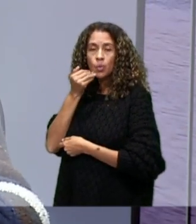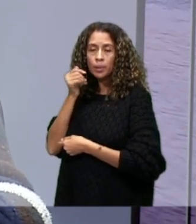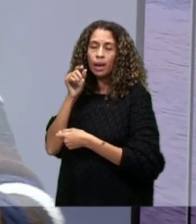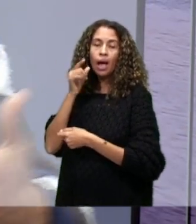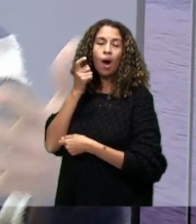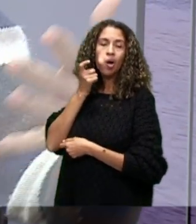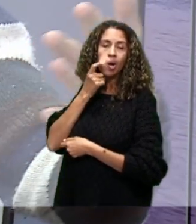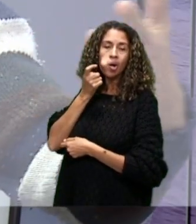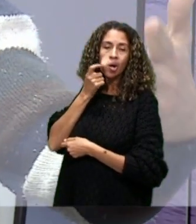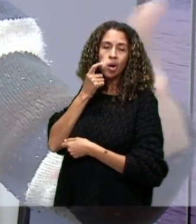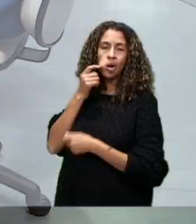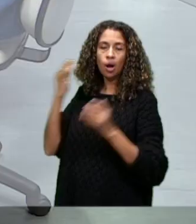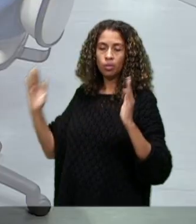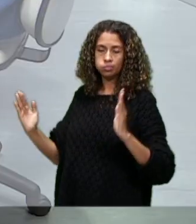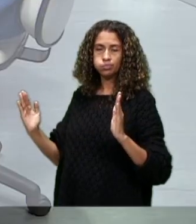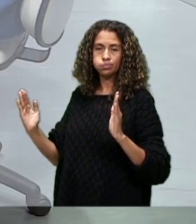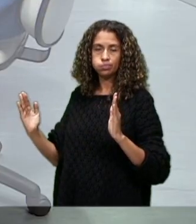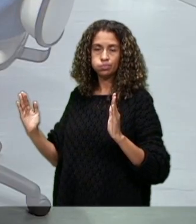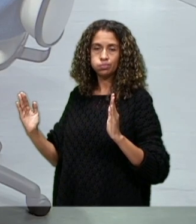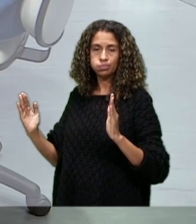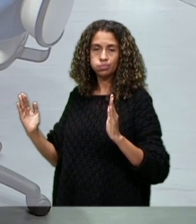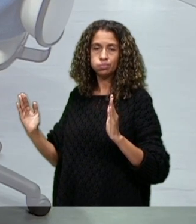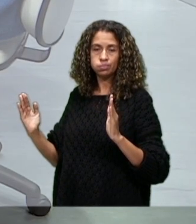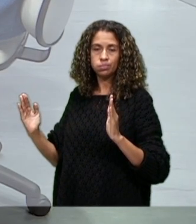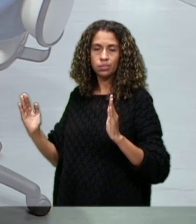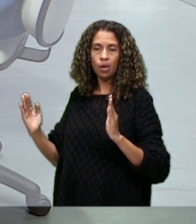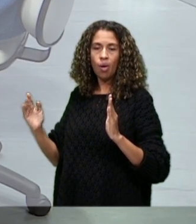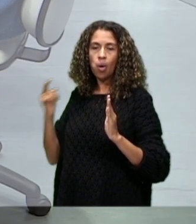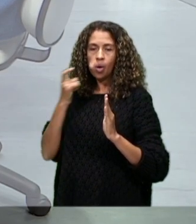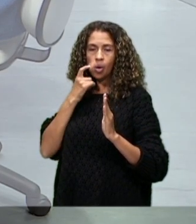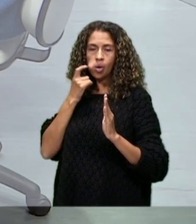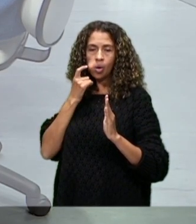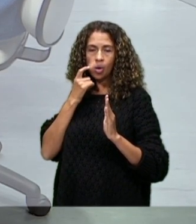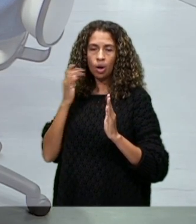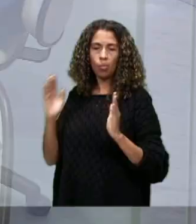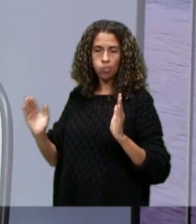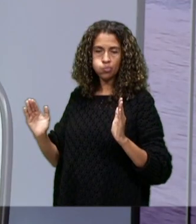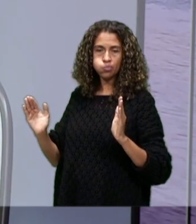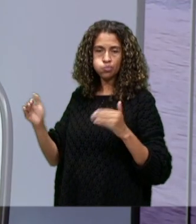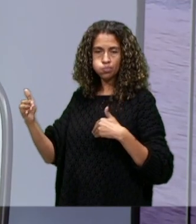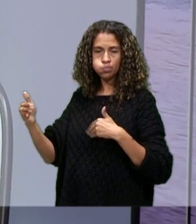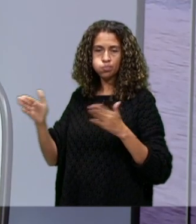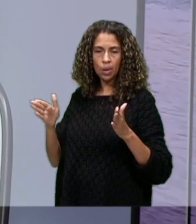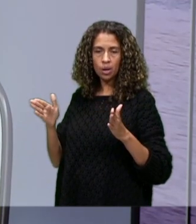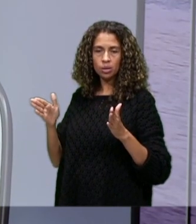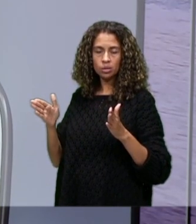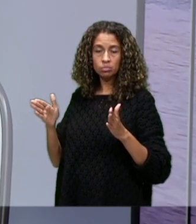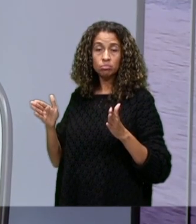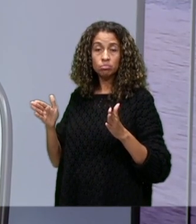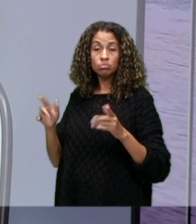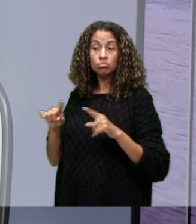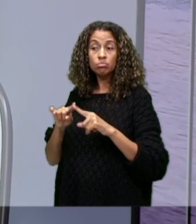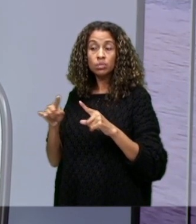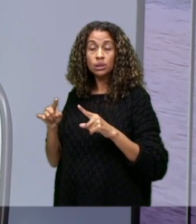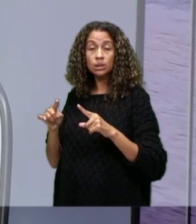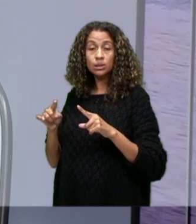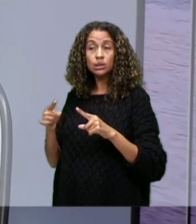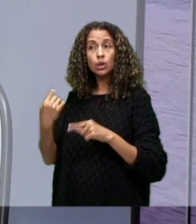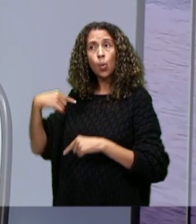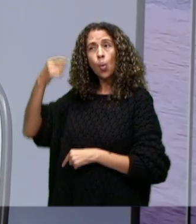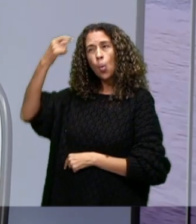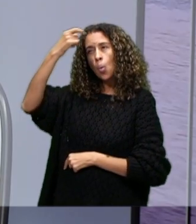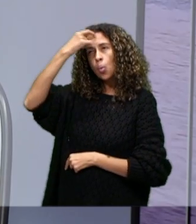bala até uma caixa de uma mesa, né? Quando a gente recebe um produto em casa. Então, essa questão do consumo